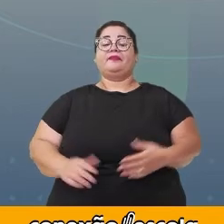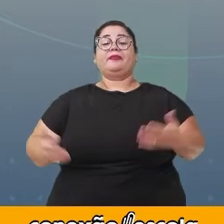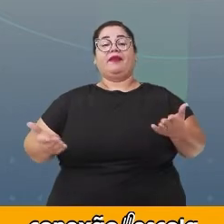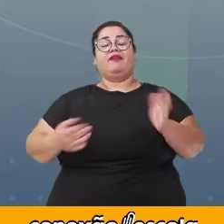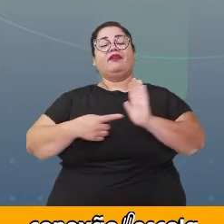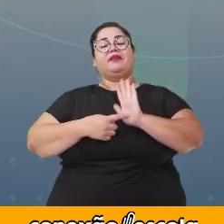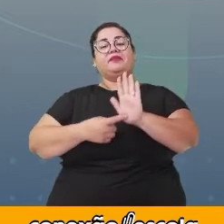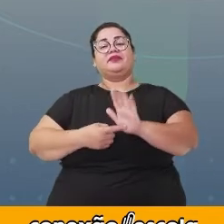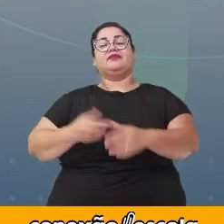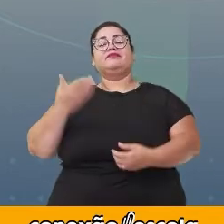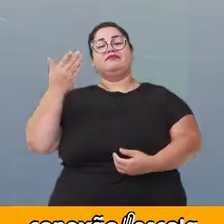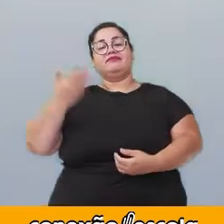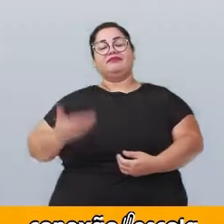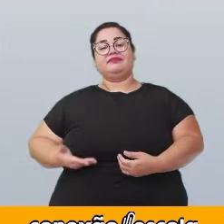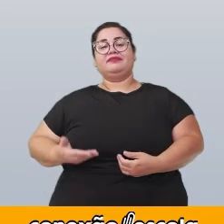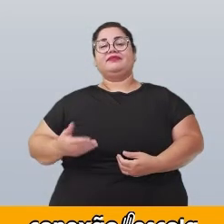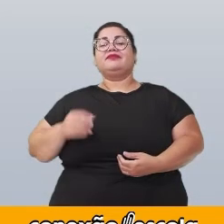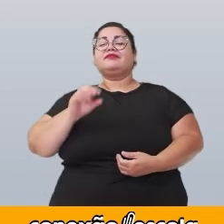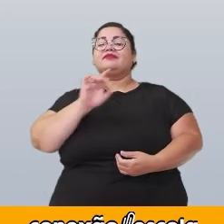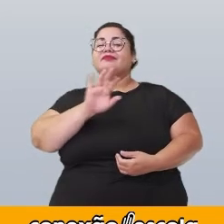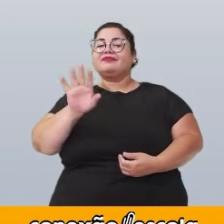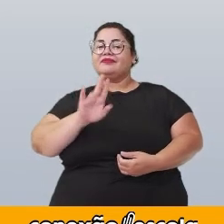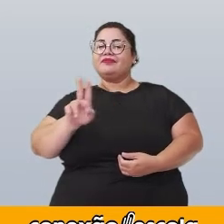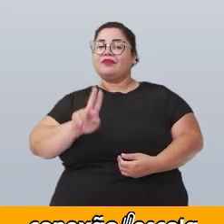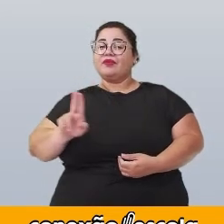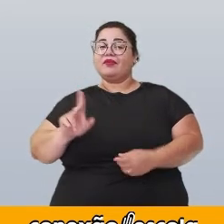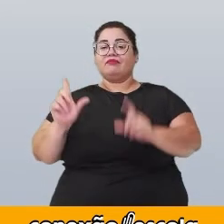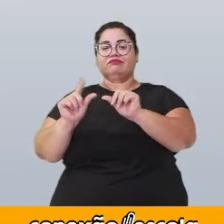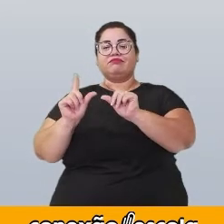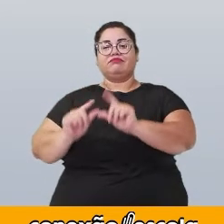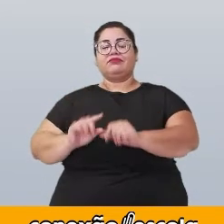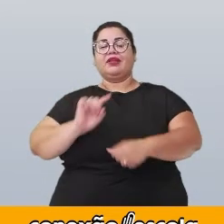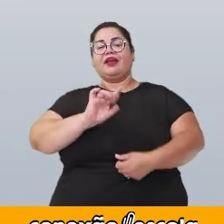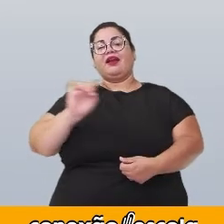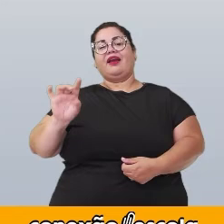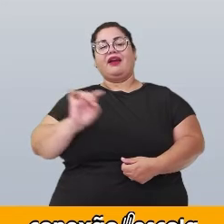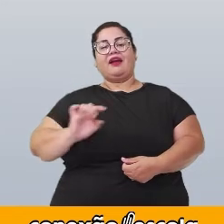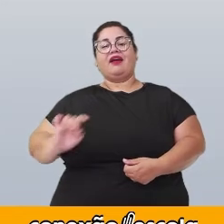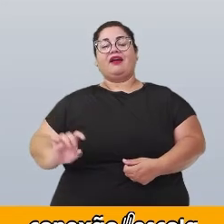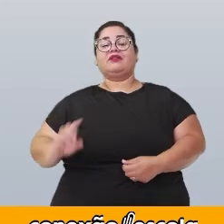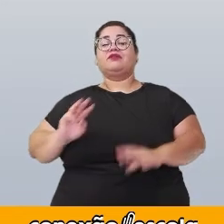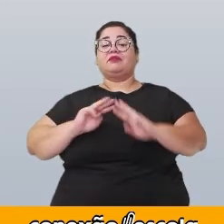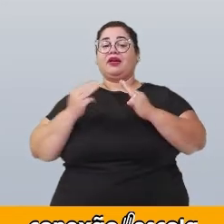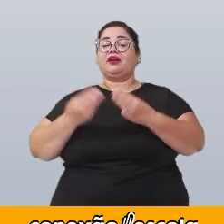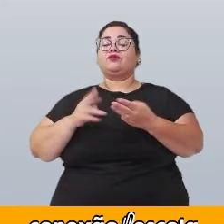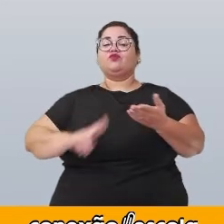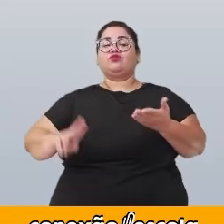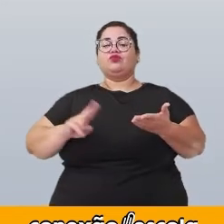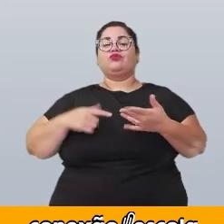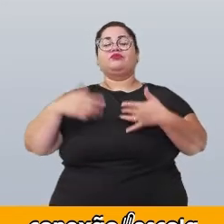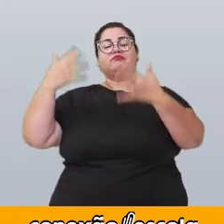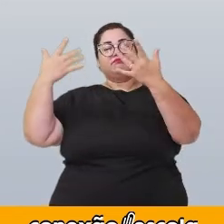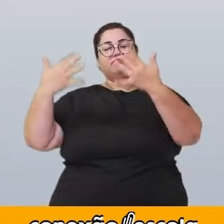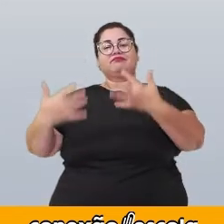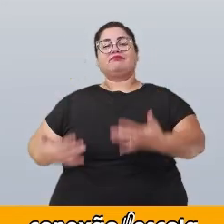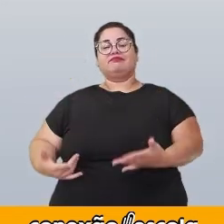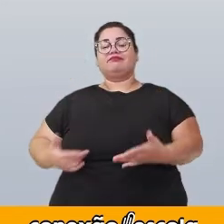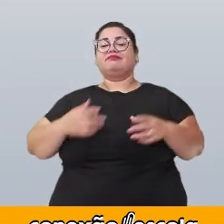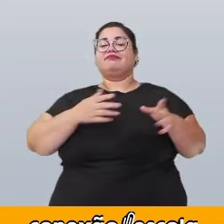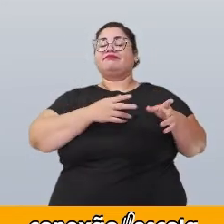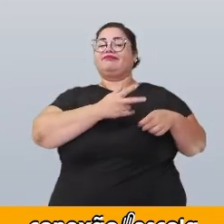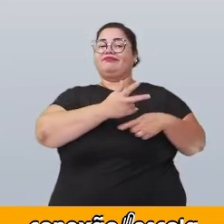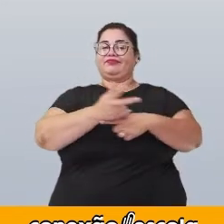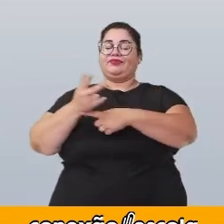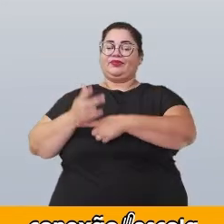Agora eu te apresento as siglas que representam cada unidade de medida de massa que falamos na